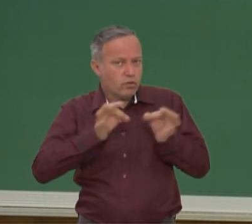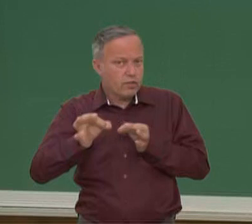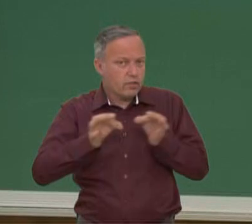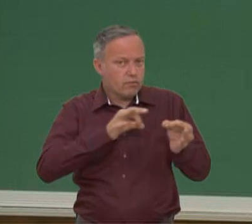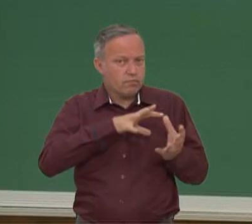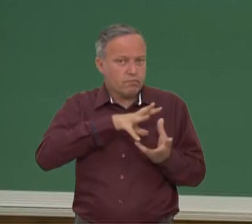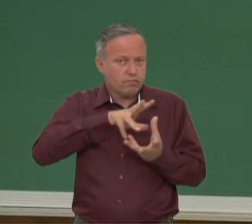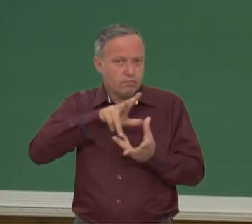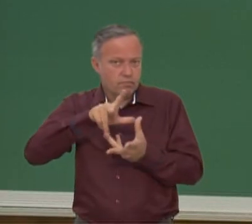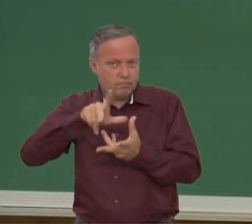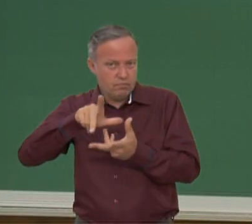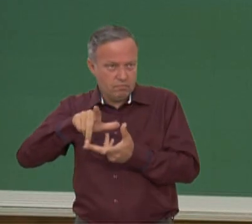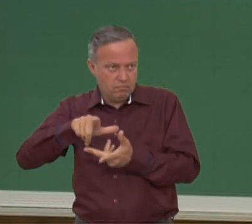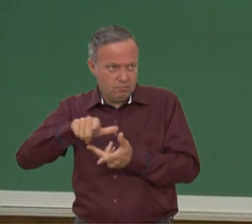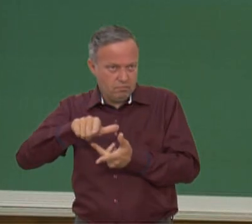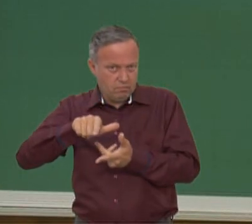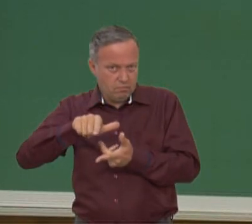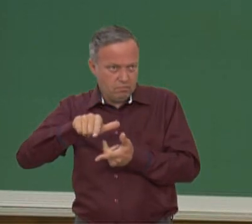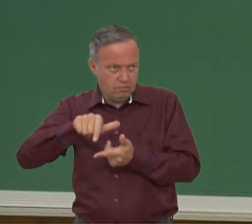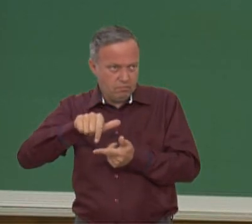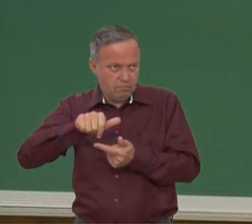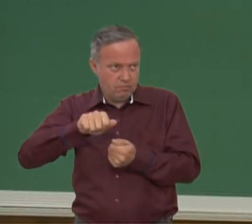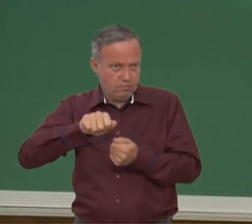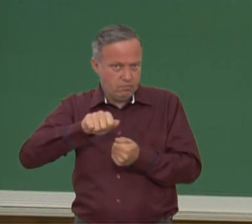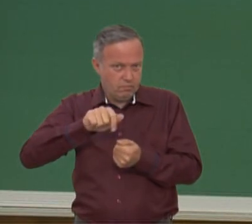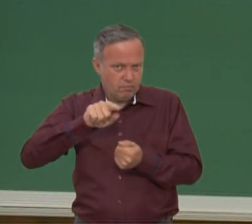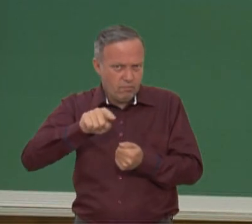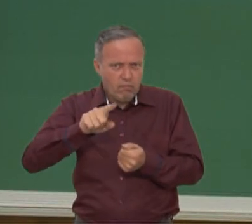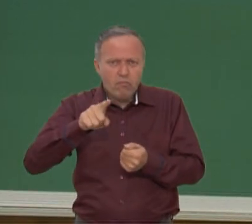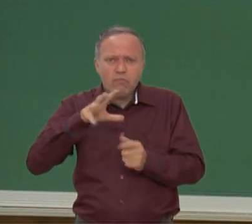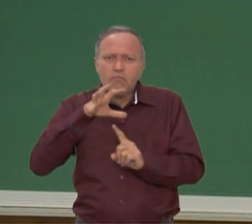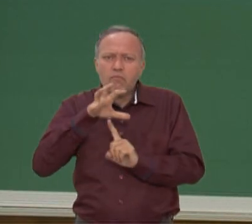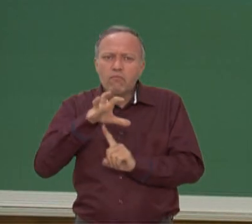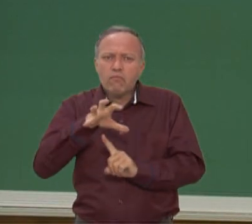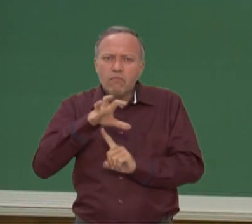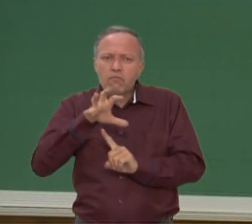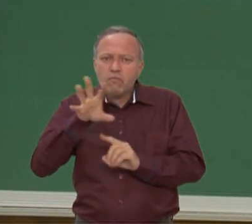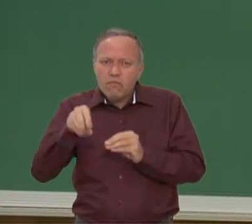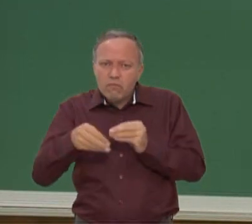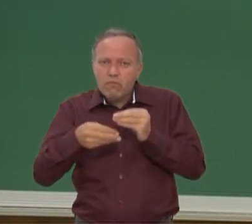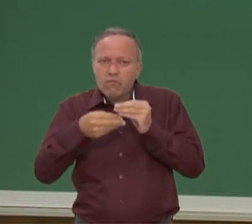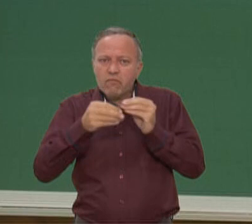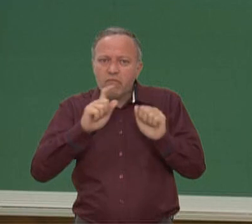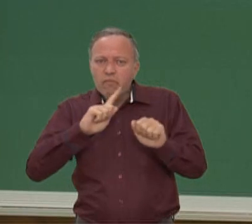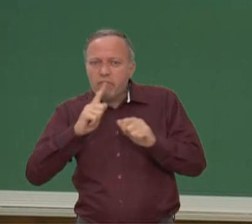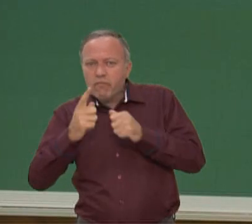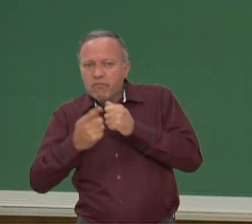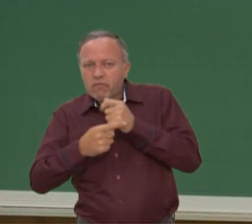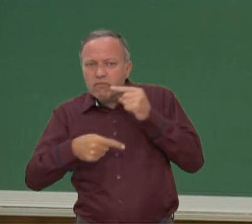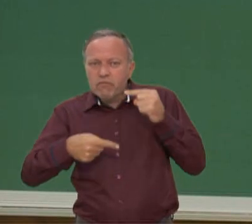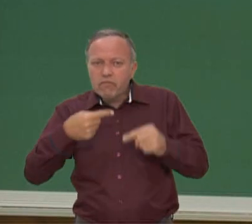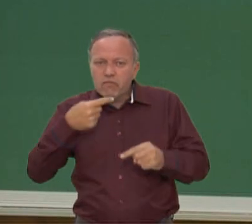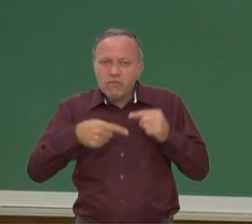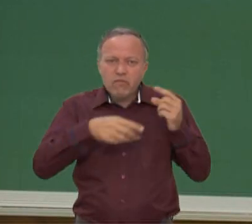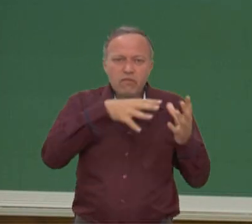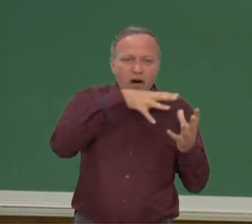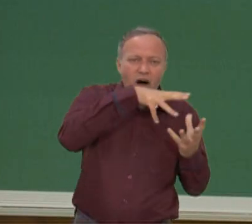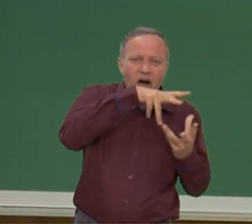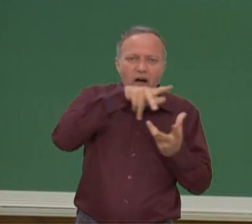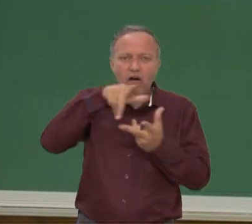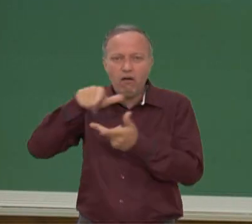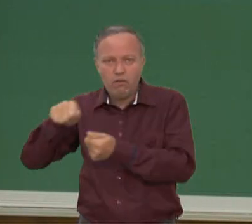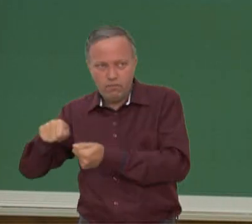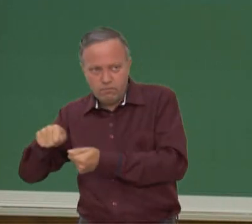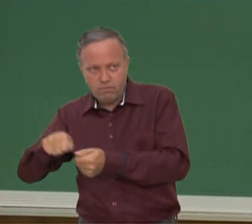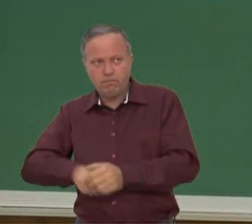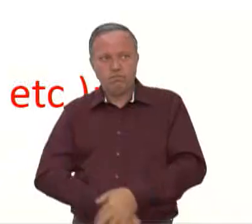estamos falando sobre as soberanias dos estados, né? E a sua influência aí dentro da geopolítica mundial. Então, se você